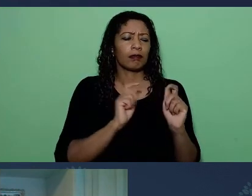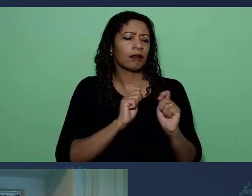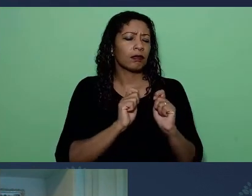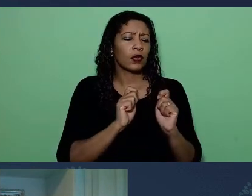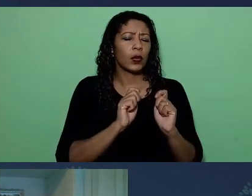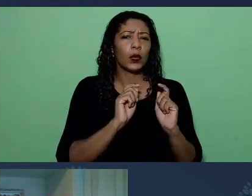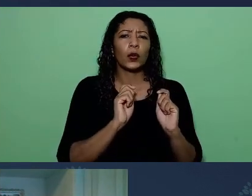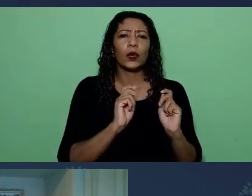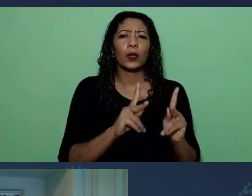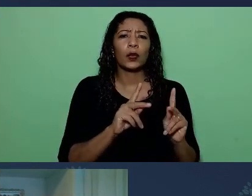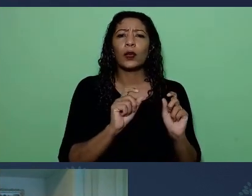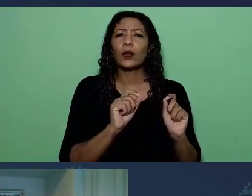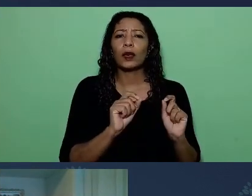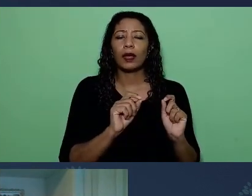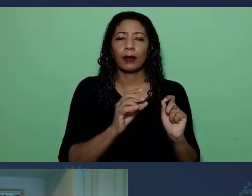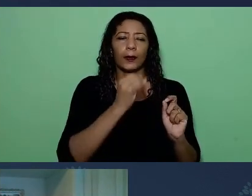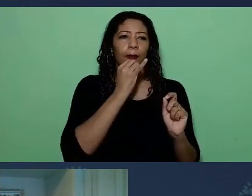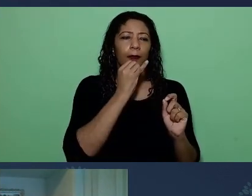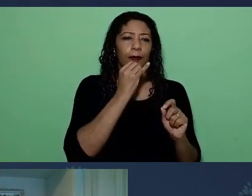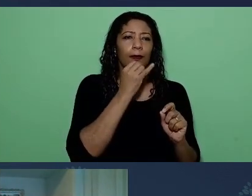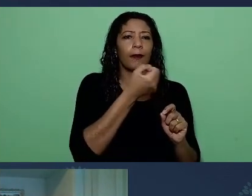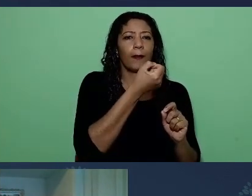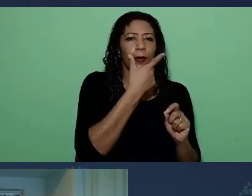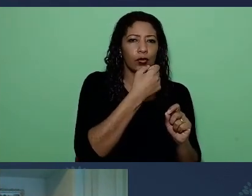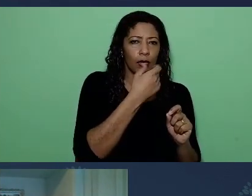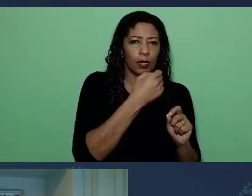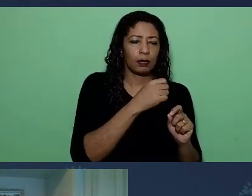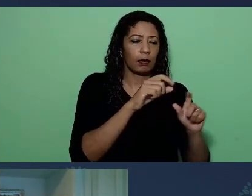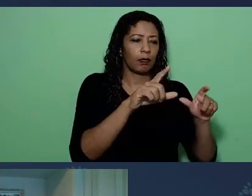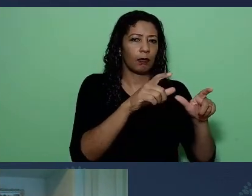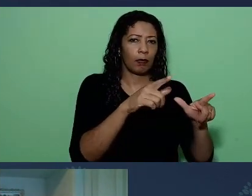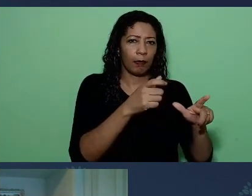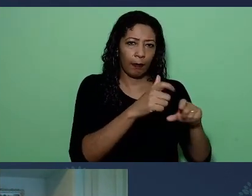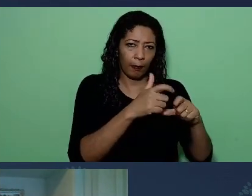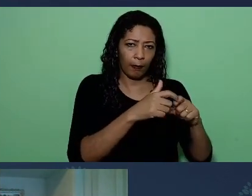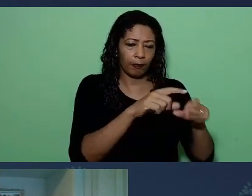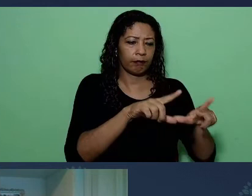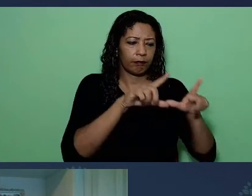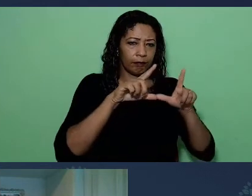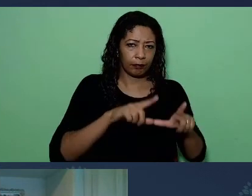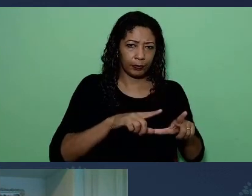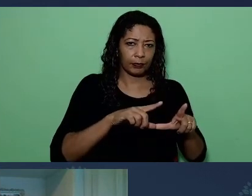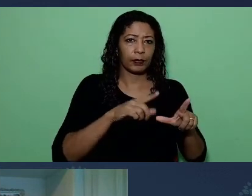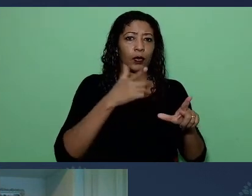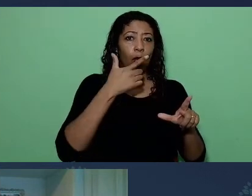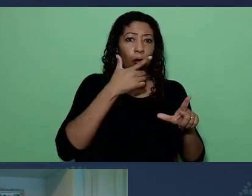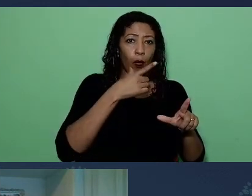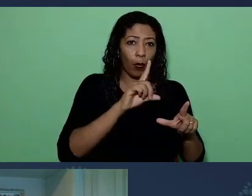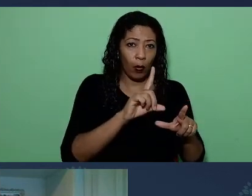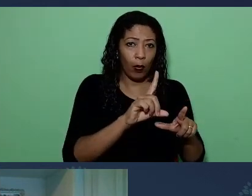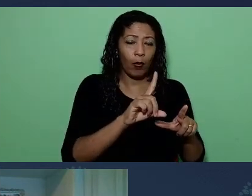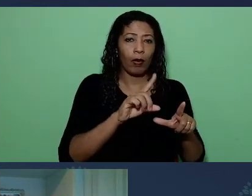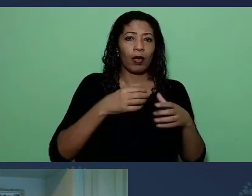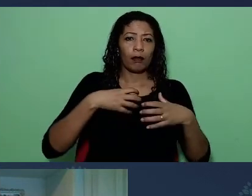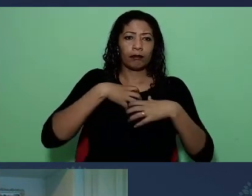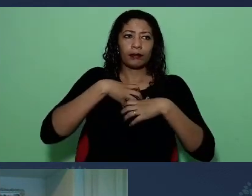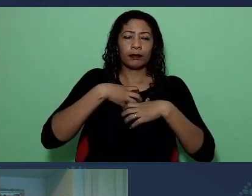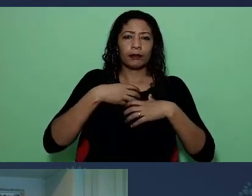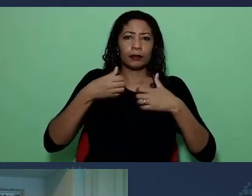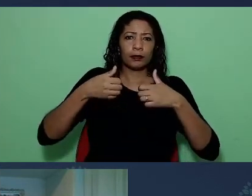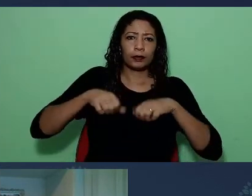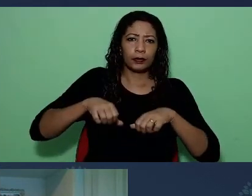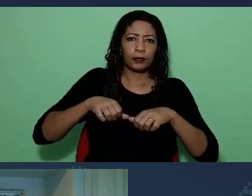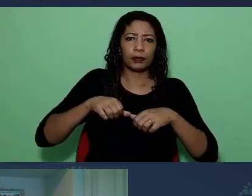sua medicação, né, prescrita pelo médico, alcança o controle, não tem frequência de sintomas,